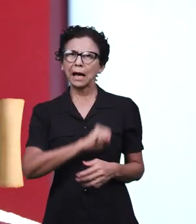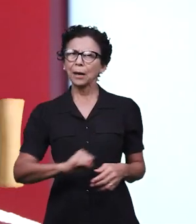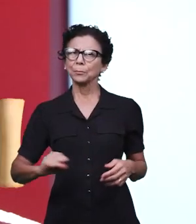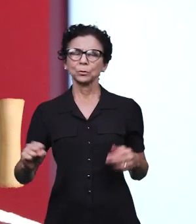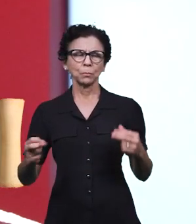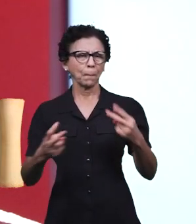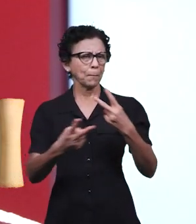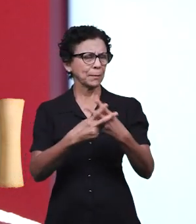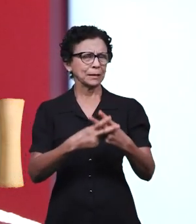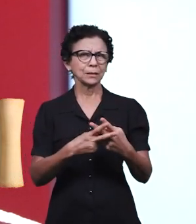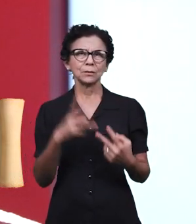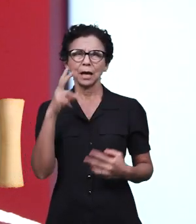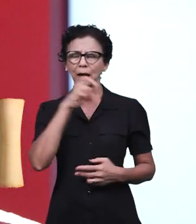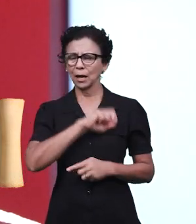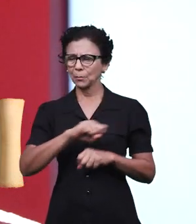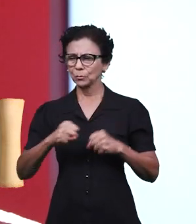Depois,